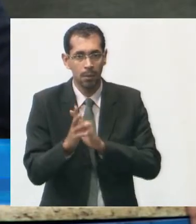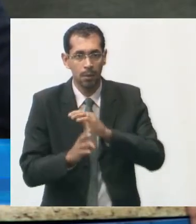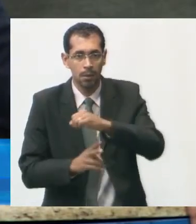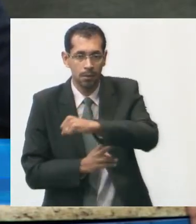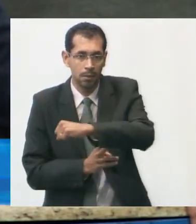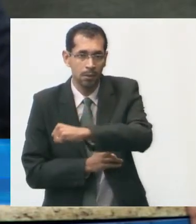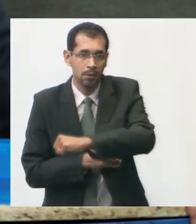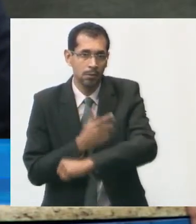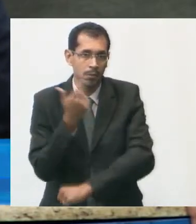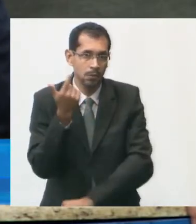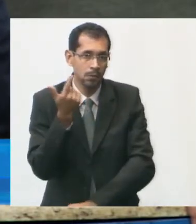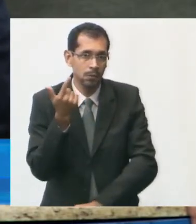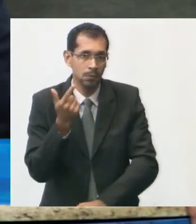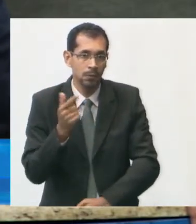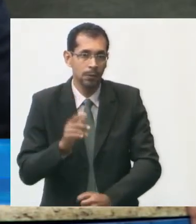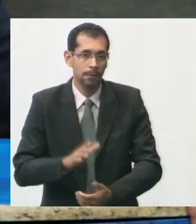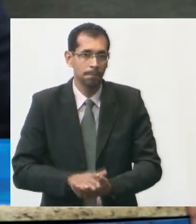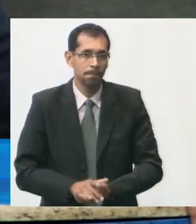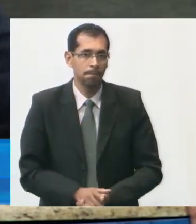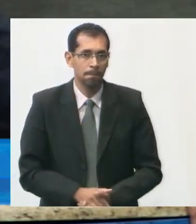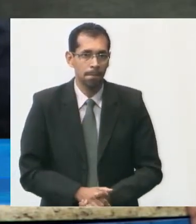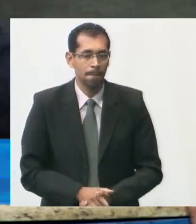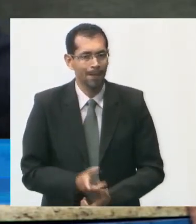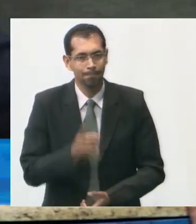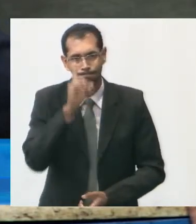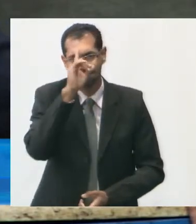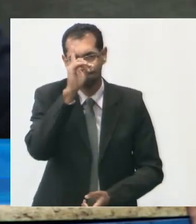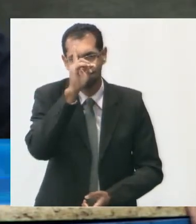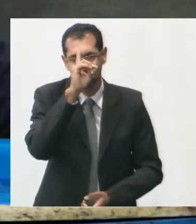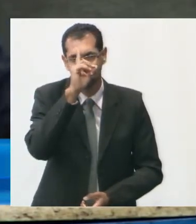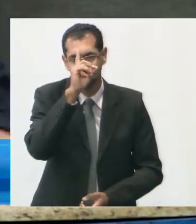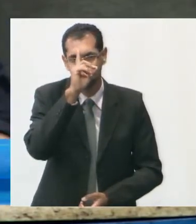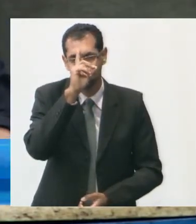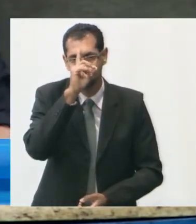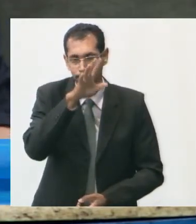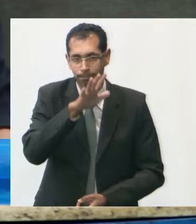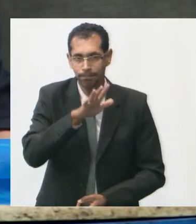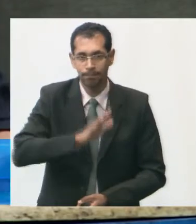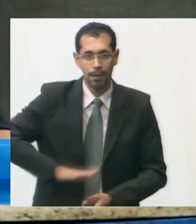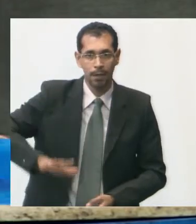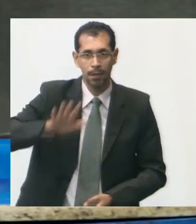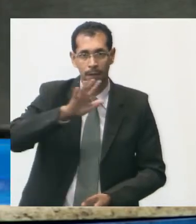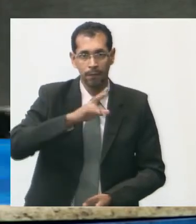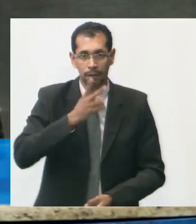do dia a dia dos moradores de Vitória e da Grande Vitória inteira.